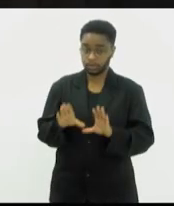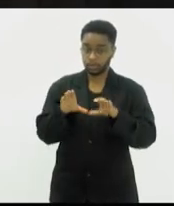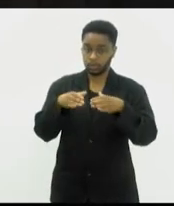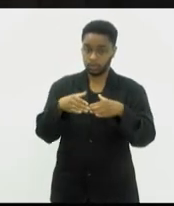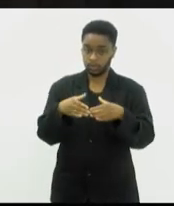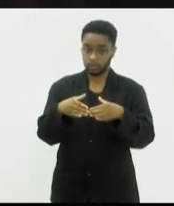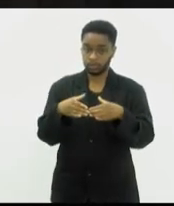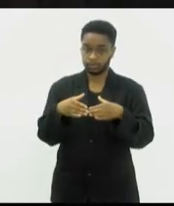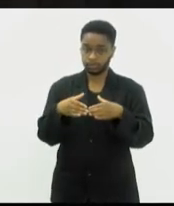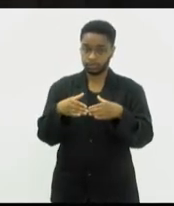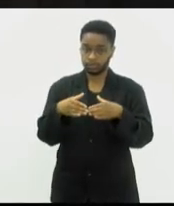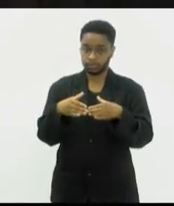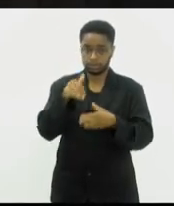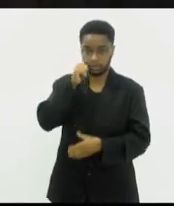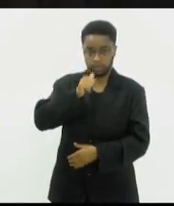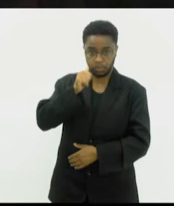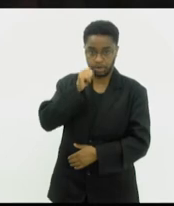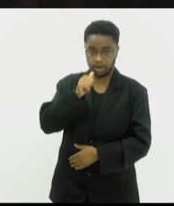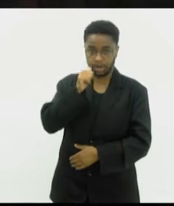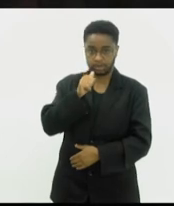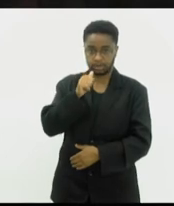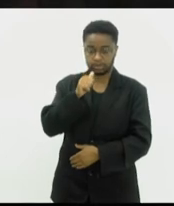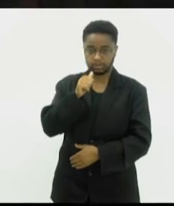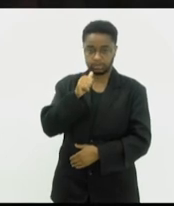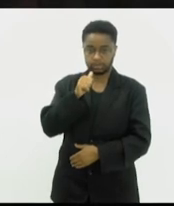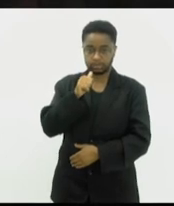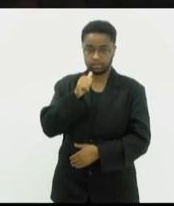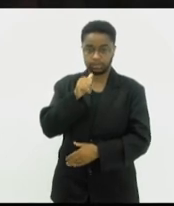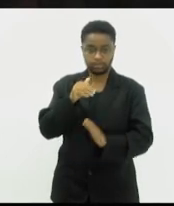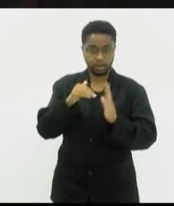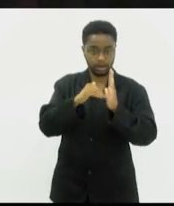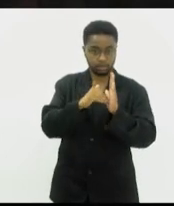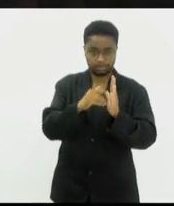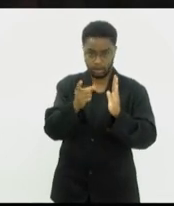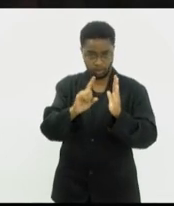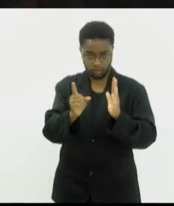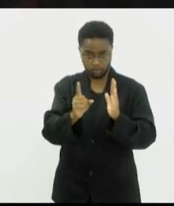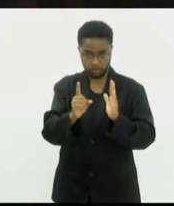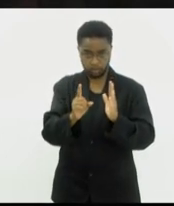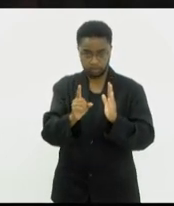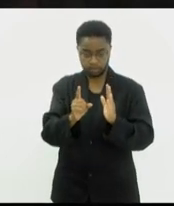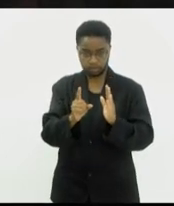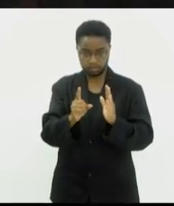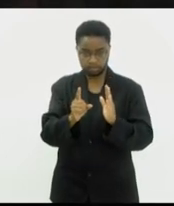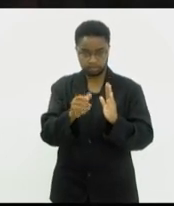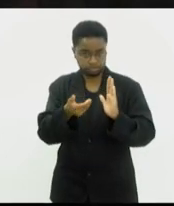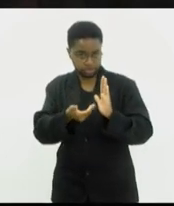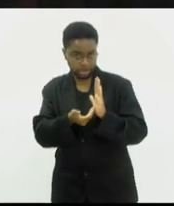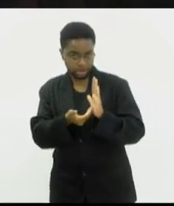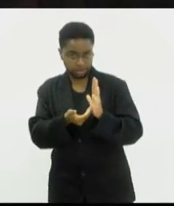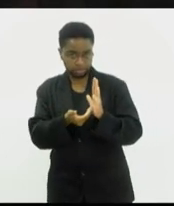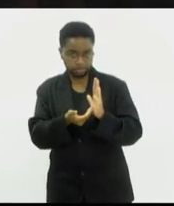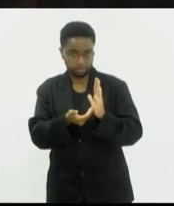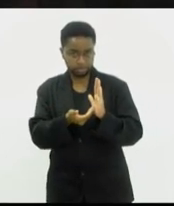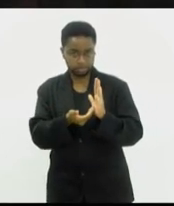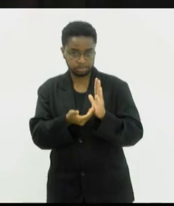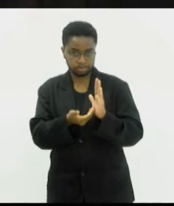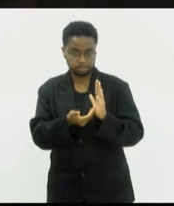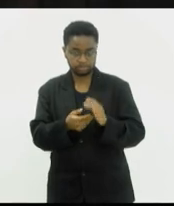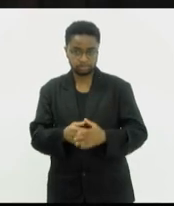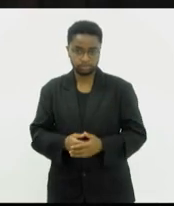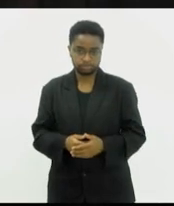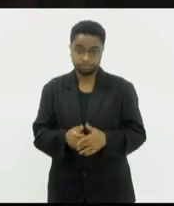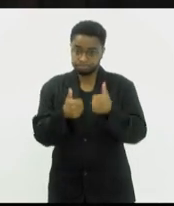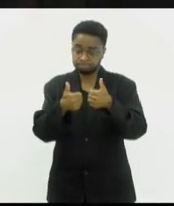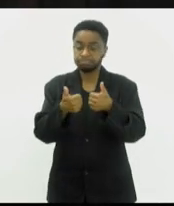Comissão da Mulher, da Câmara dos Deputados. Ah, também não. A do Senado. Tá